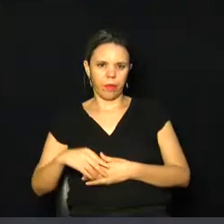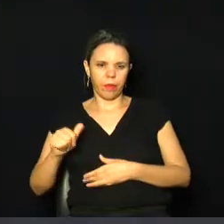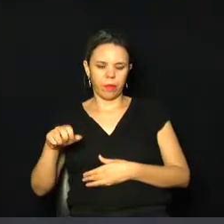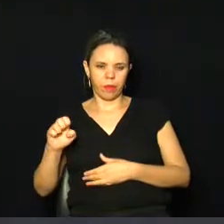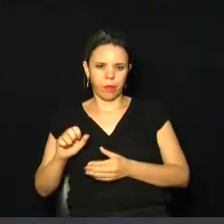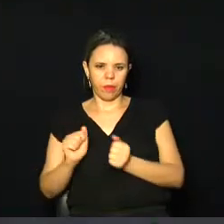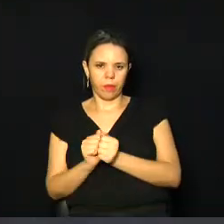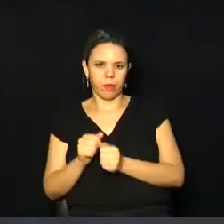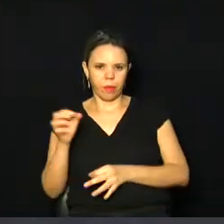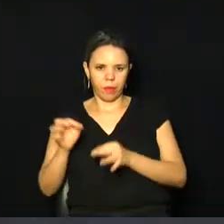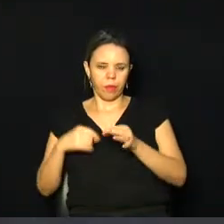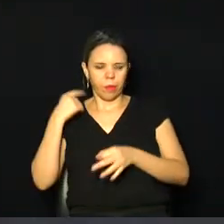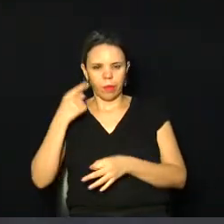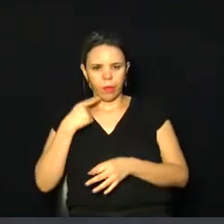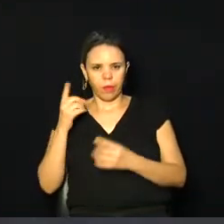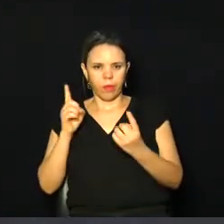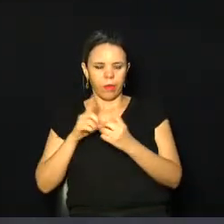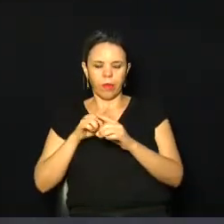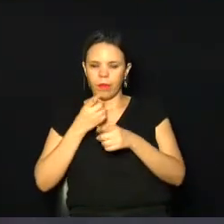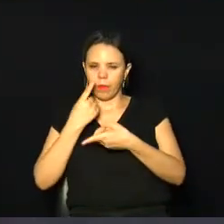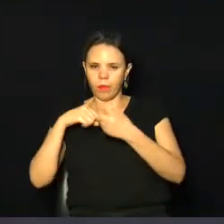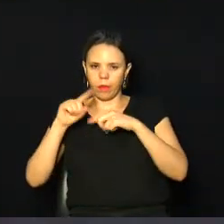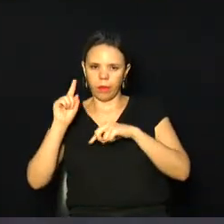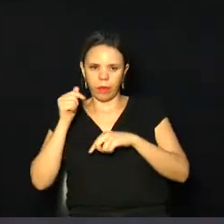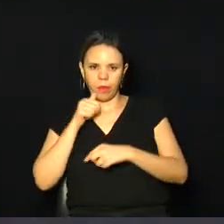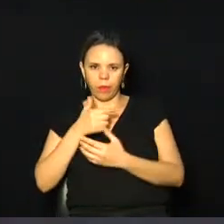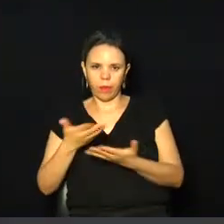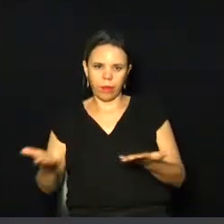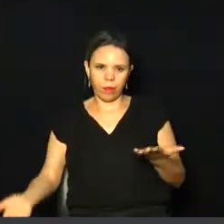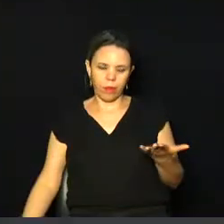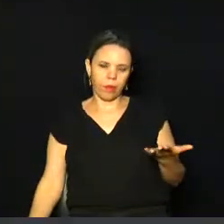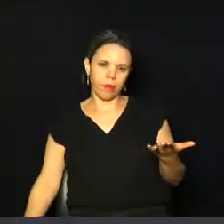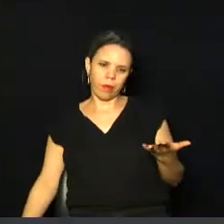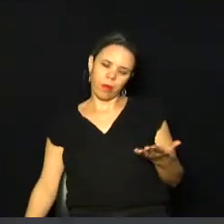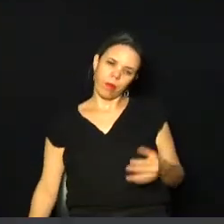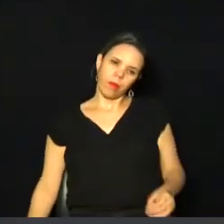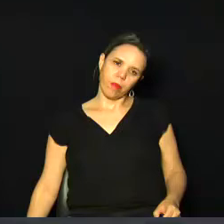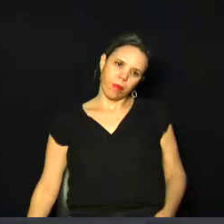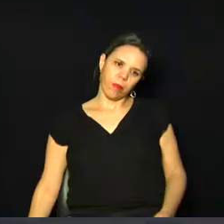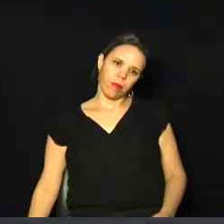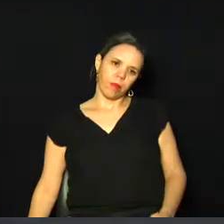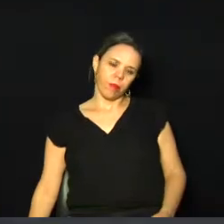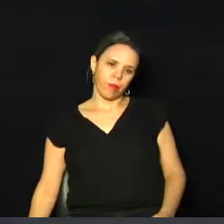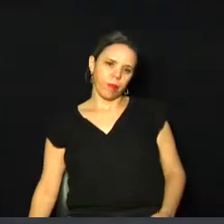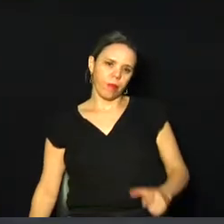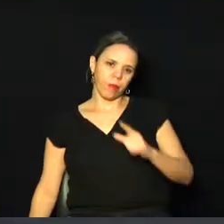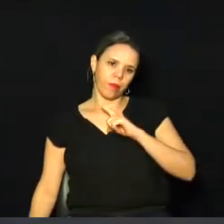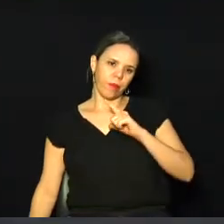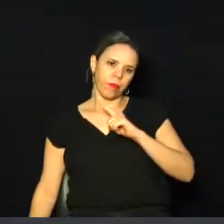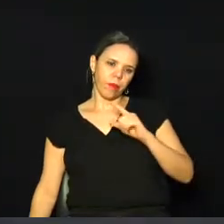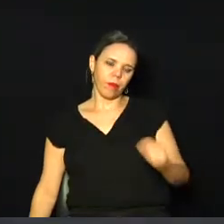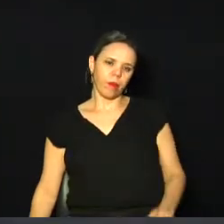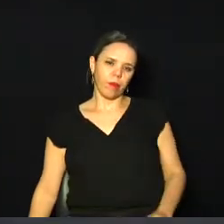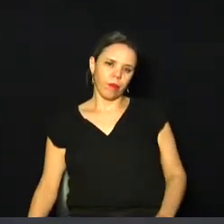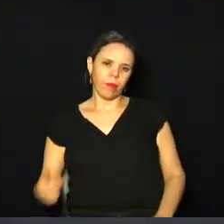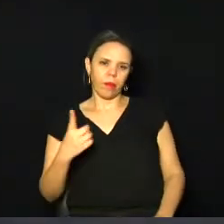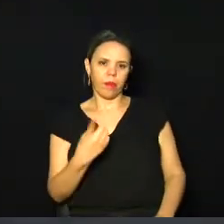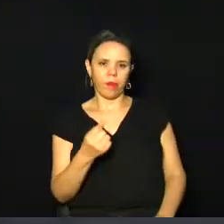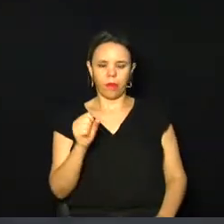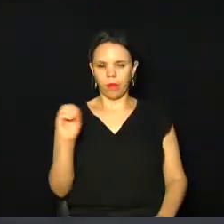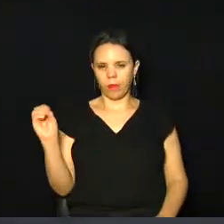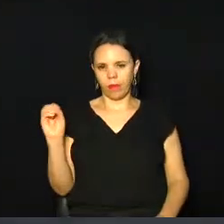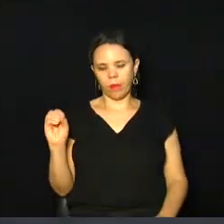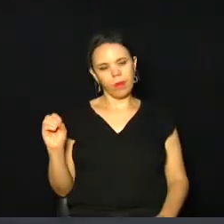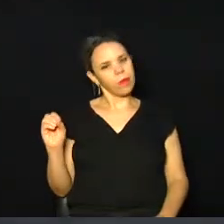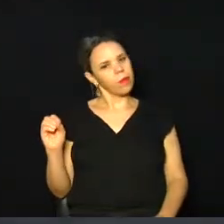com Justiceiras, faz um atendimento brilhante às mulheres. Além dele, nós temos o 180, que é